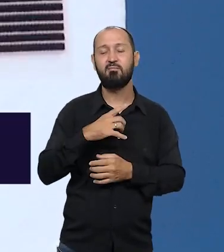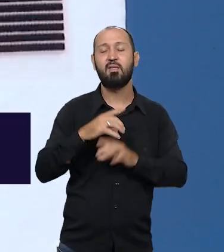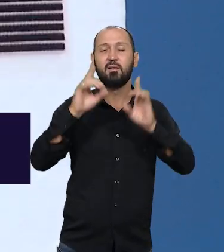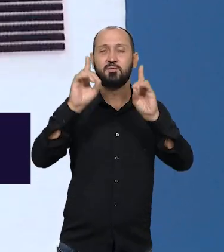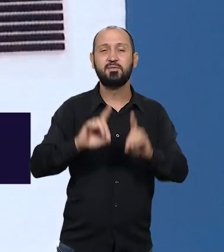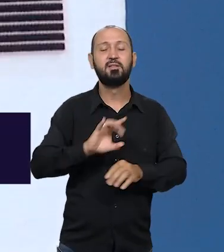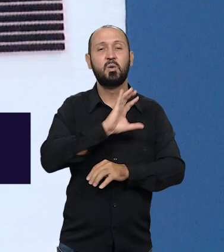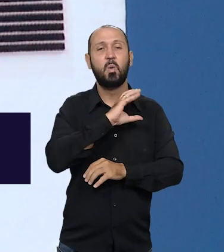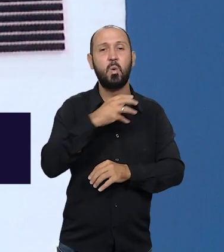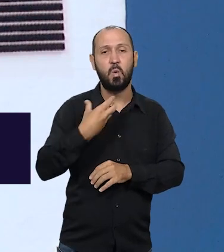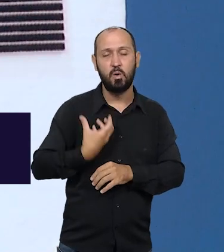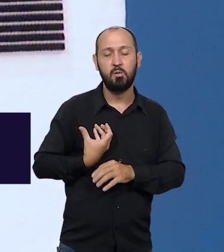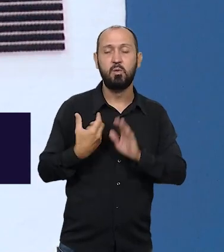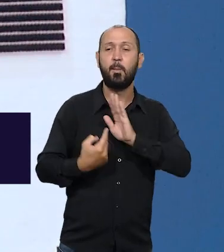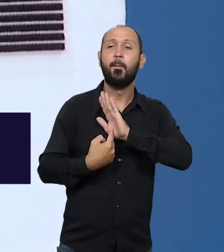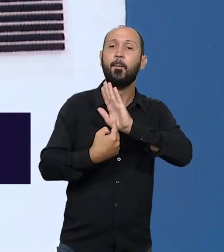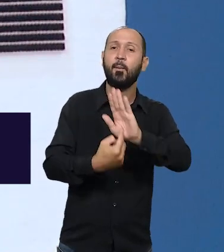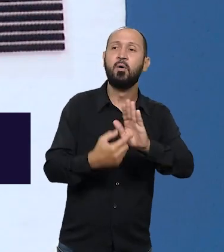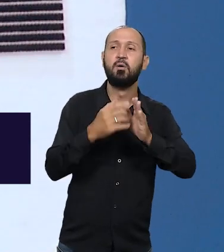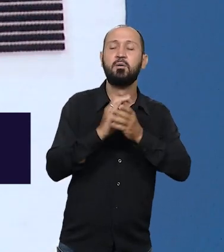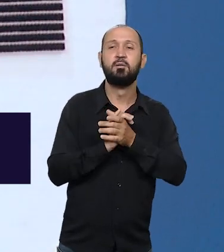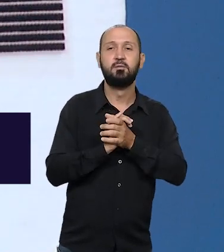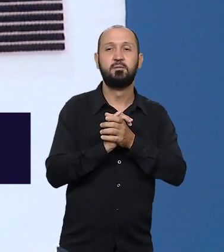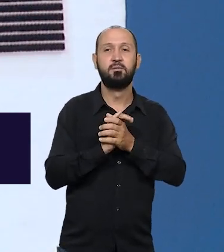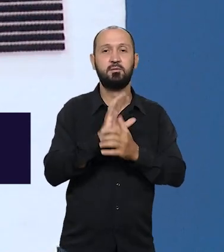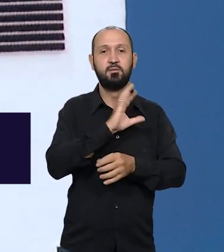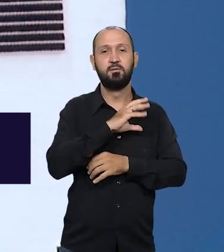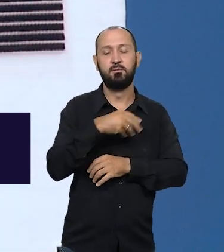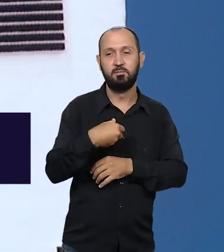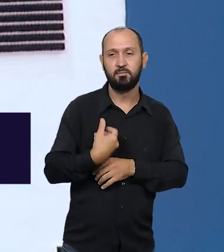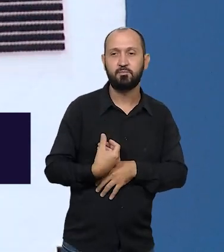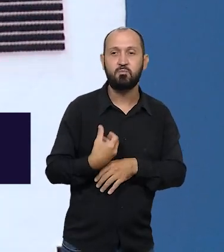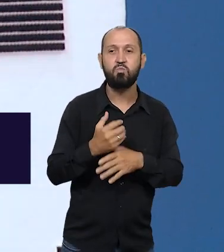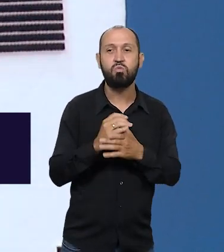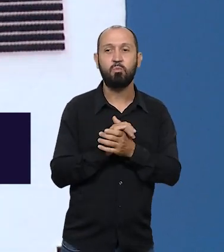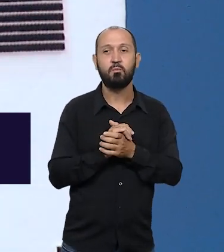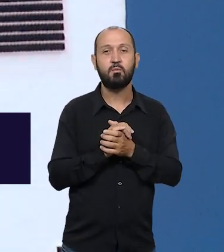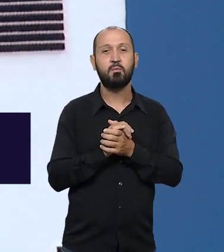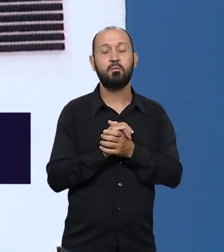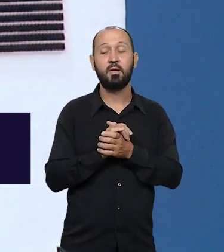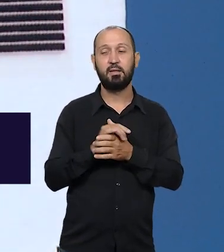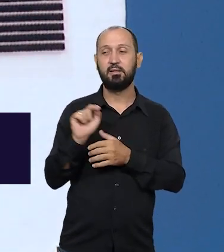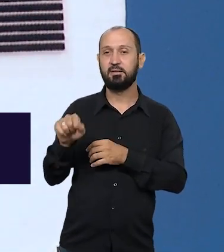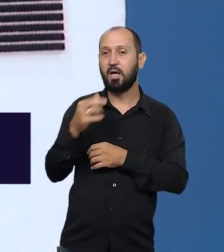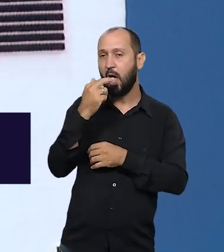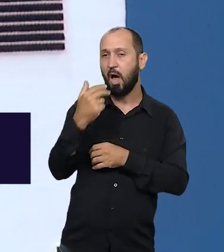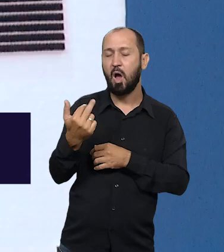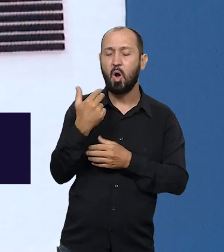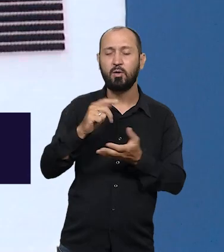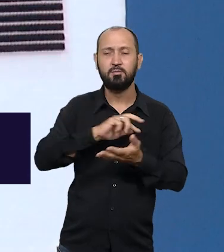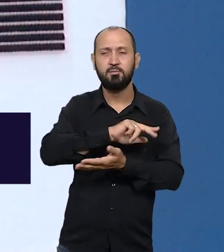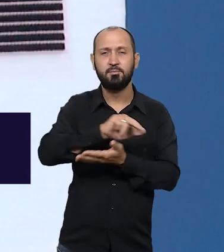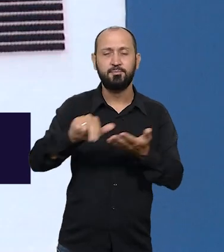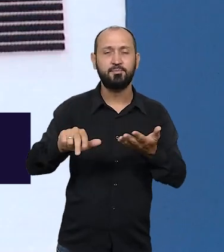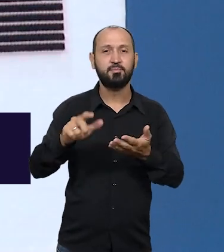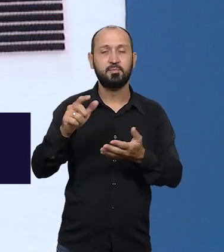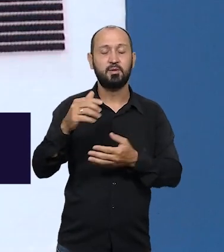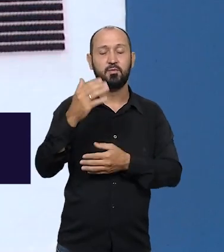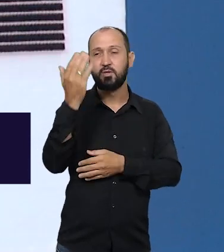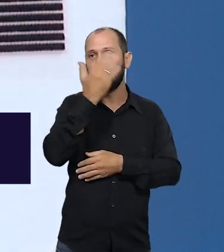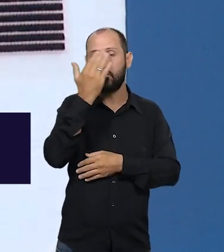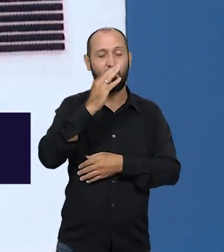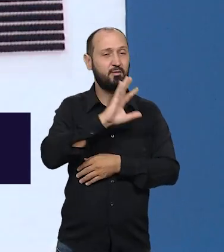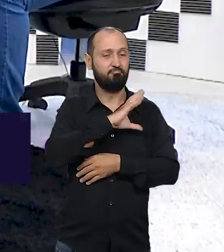um cordão dessa cor ou dessa aqui, essa daqui é com relação a todas as deficiências não visíveis. E essa aqui é específica com relação ao autismo.